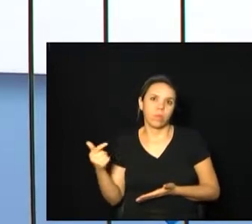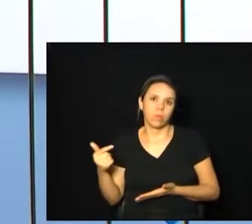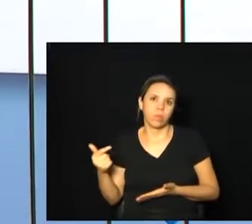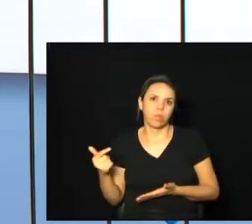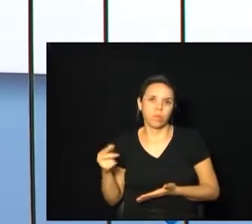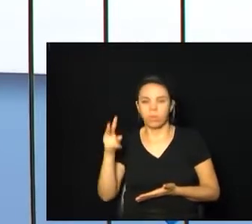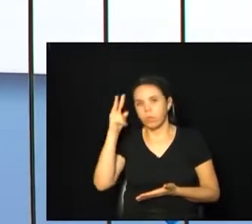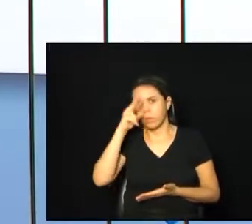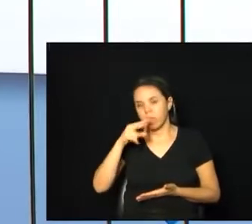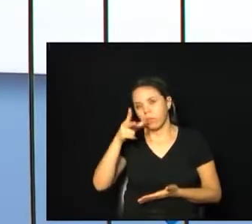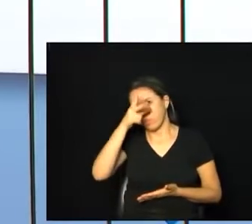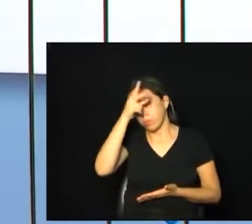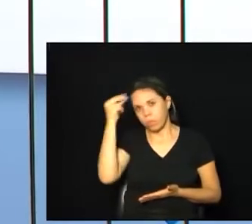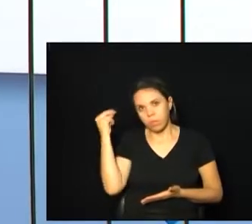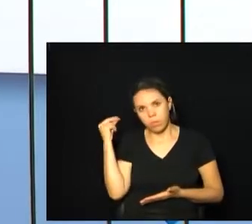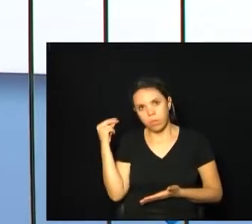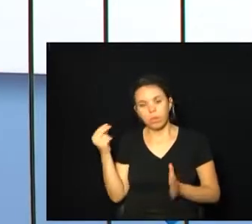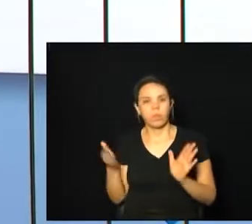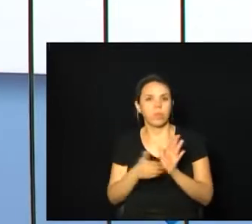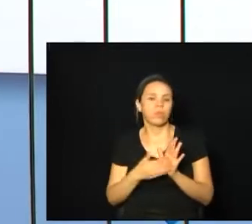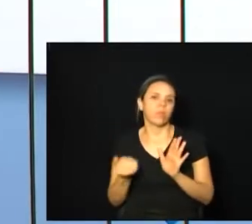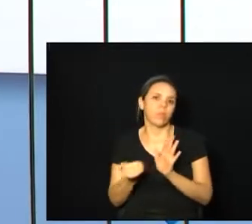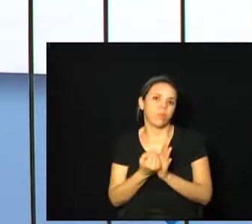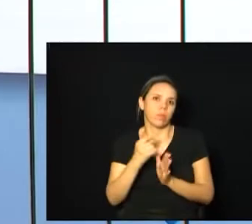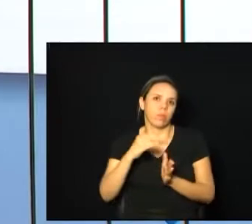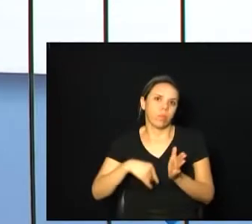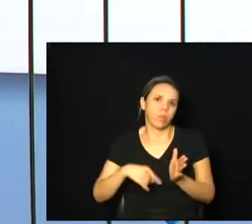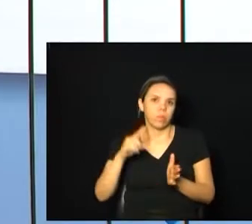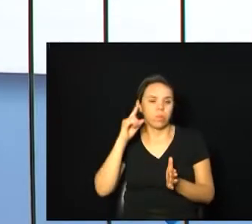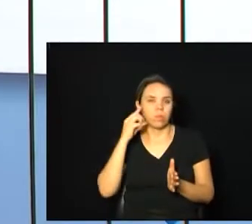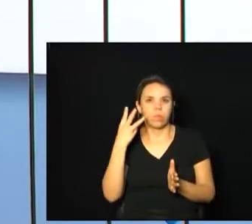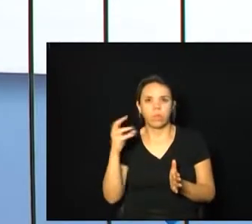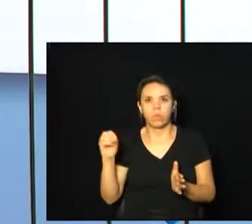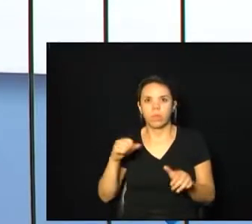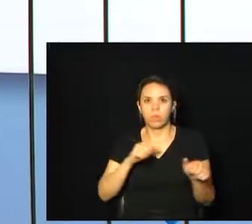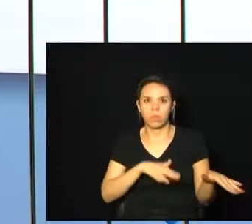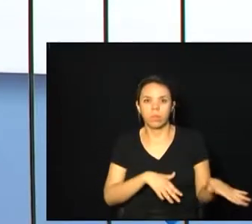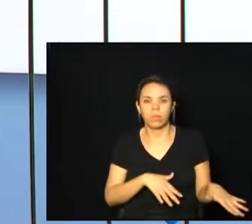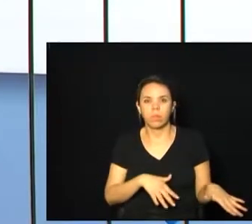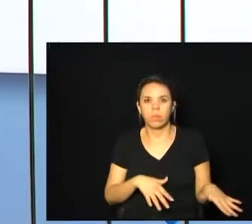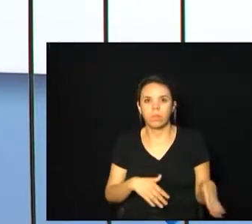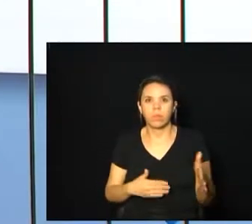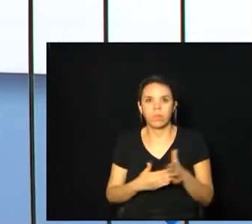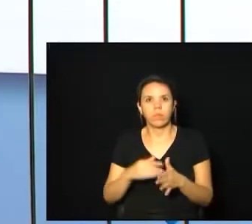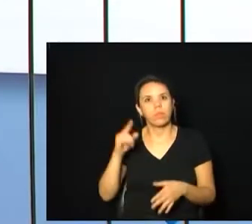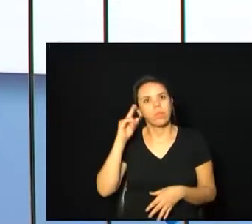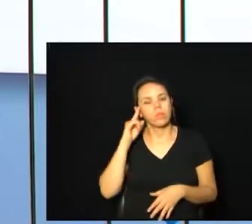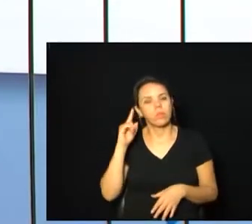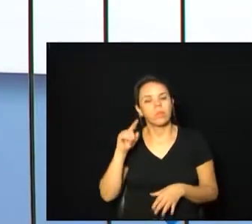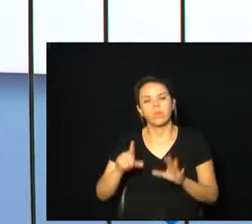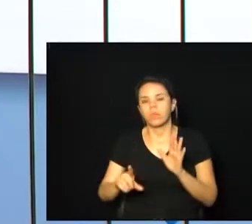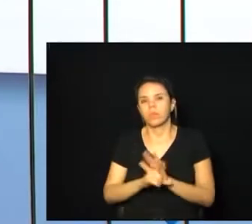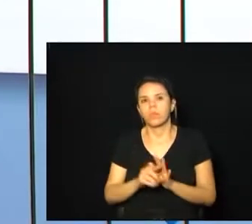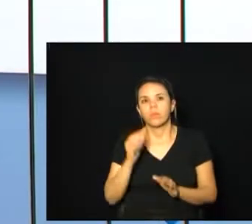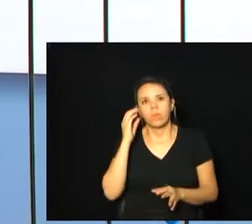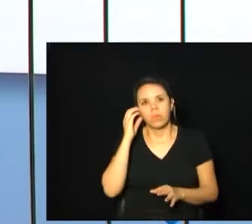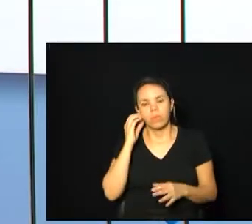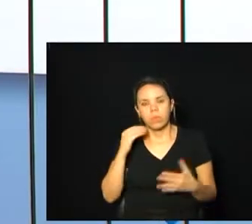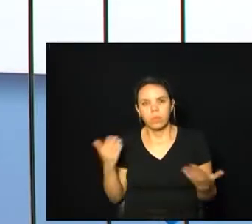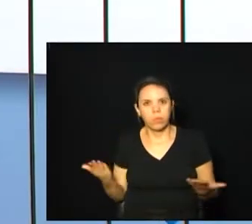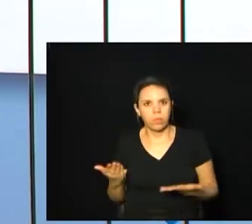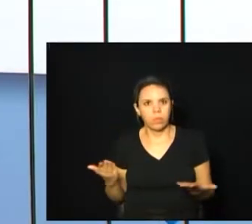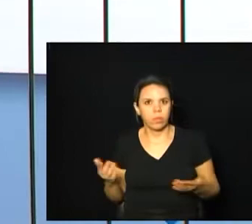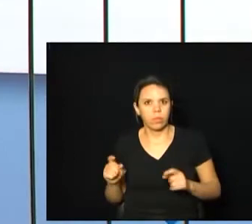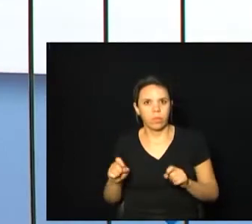gente lembra que a Prefeitura protocolou o orçamento no dia 30 de setembro, que é o último dia previsto em lei, e agora, então,